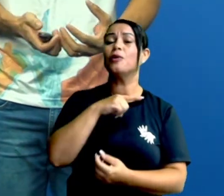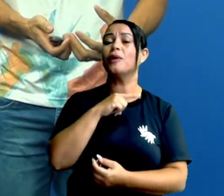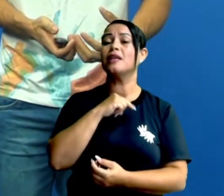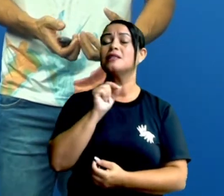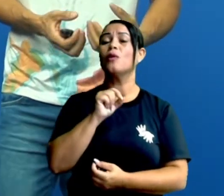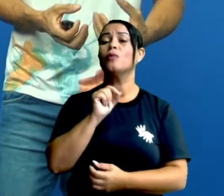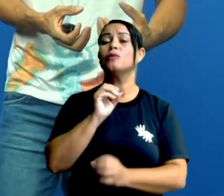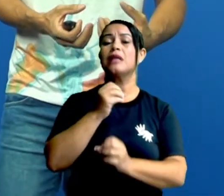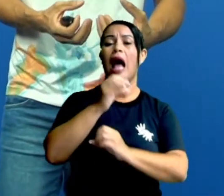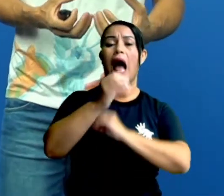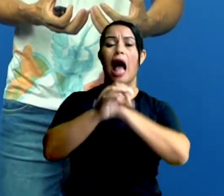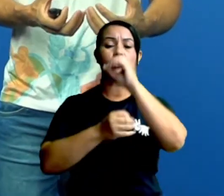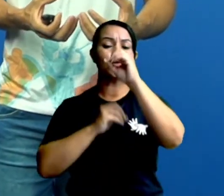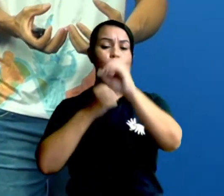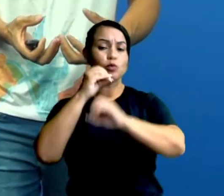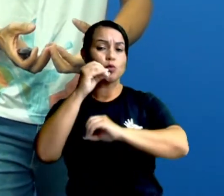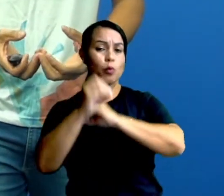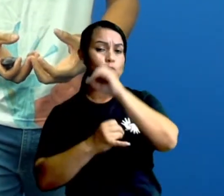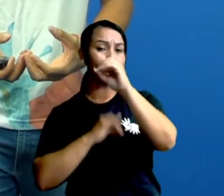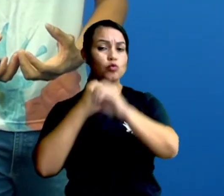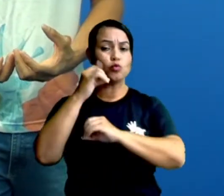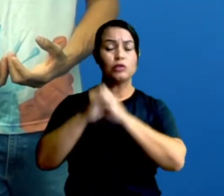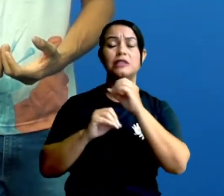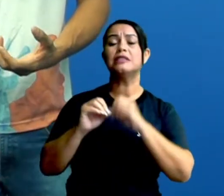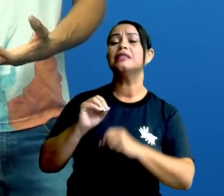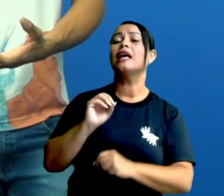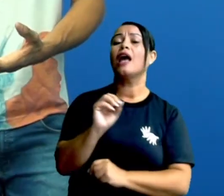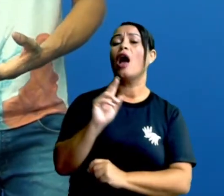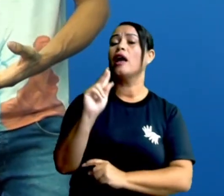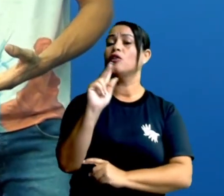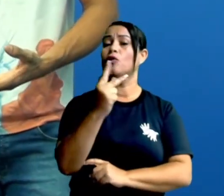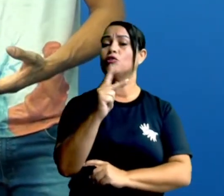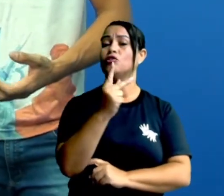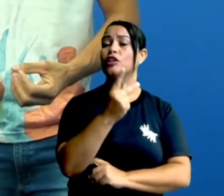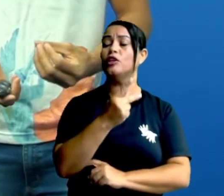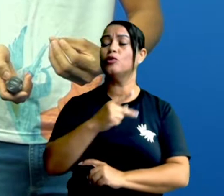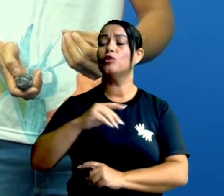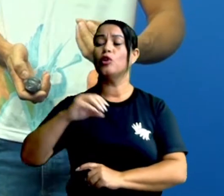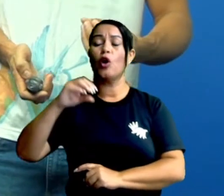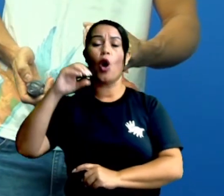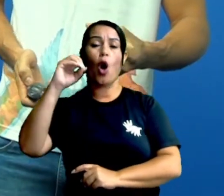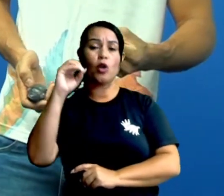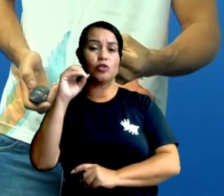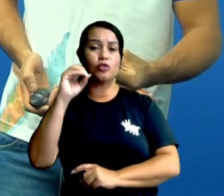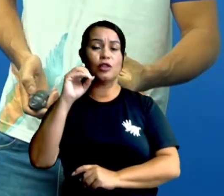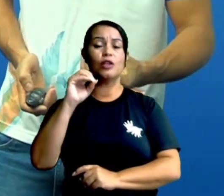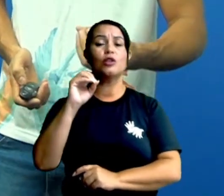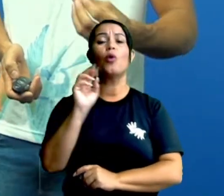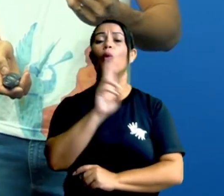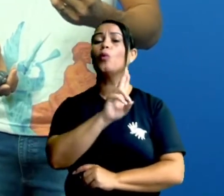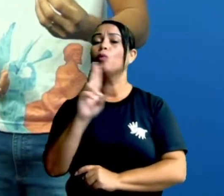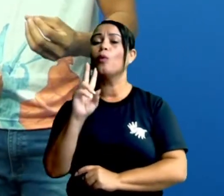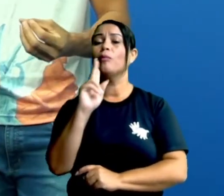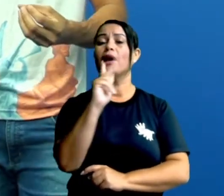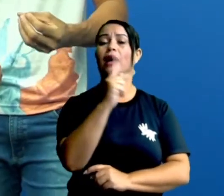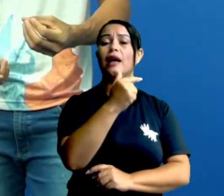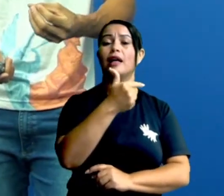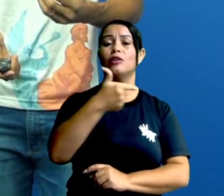são os átomos de hidrogênio e de oxigênio, tá certo? Por isso que nós chamamos essa molécula de